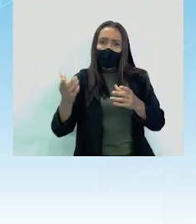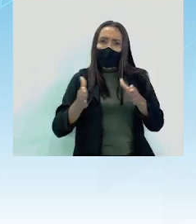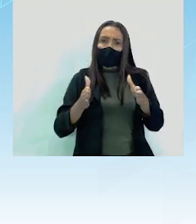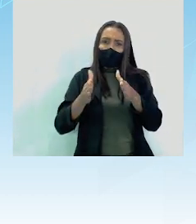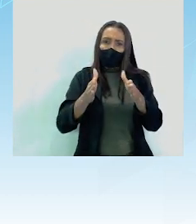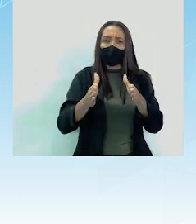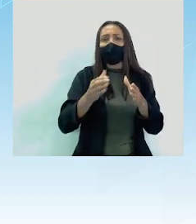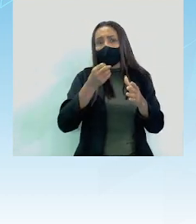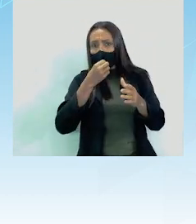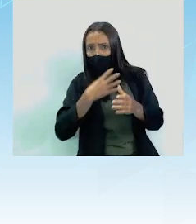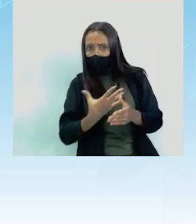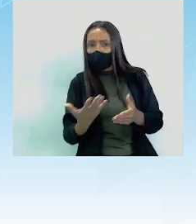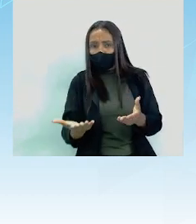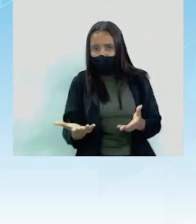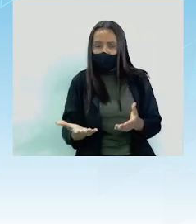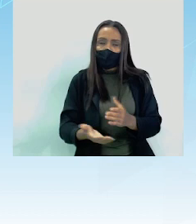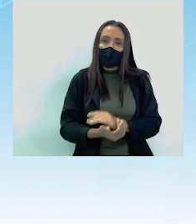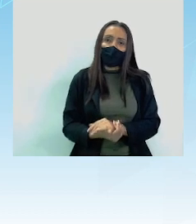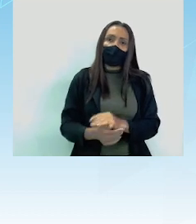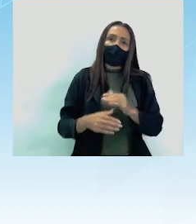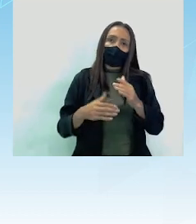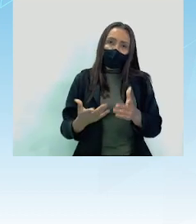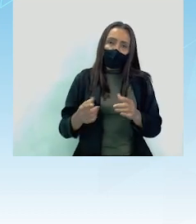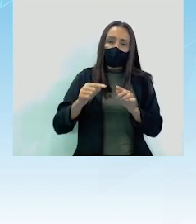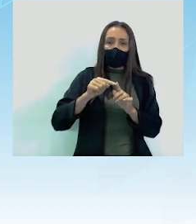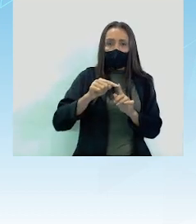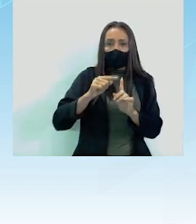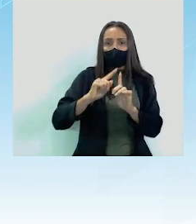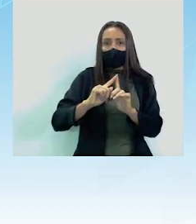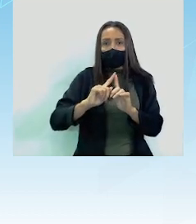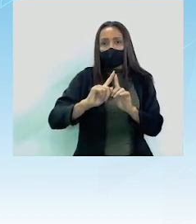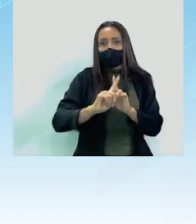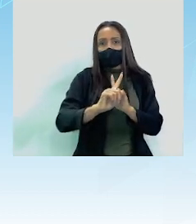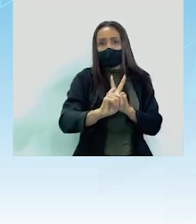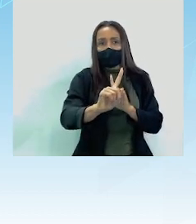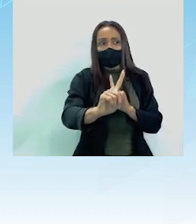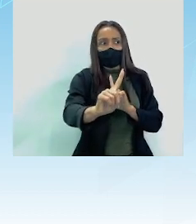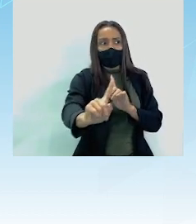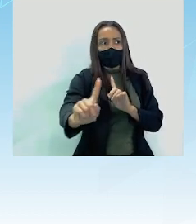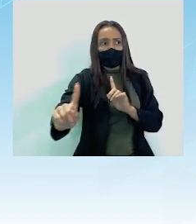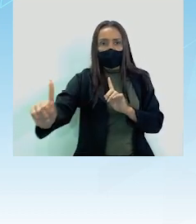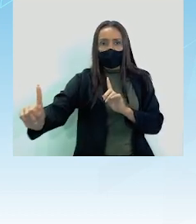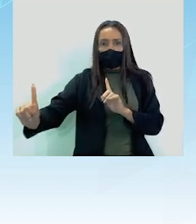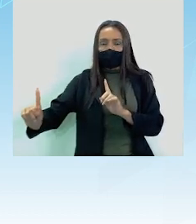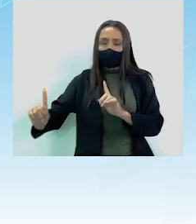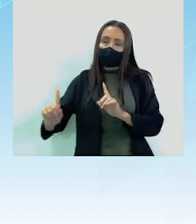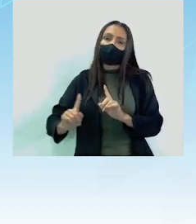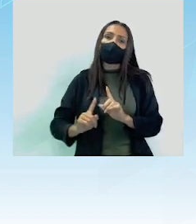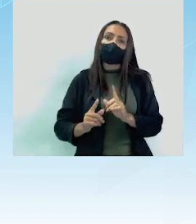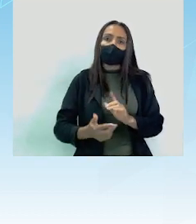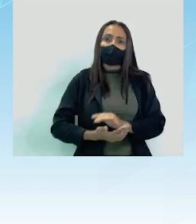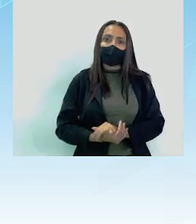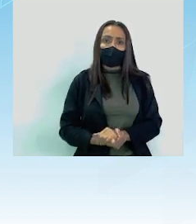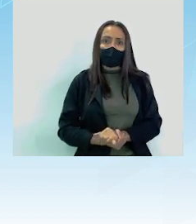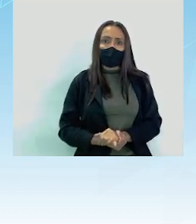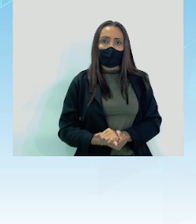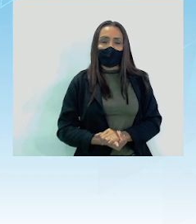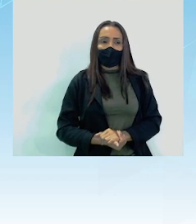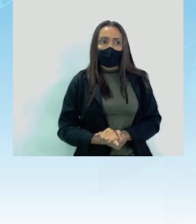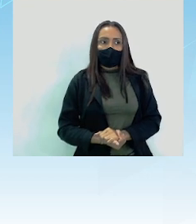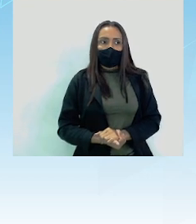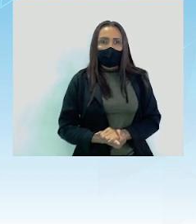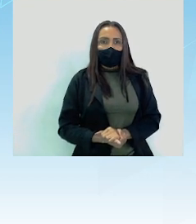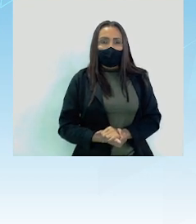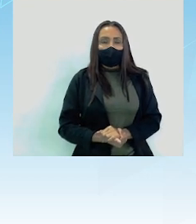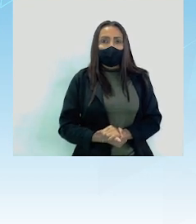para passar, né? E aí você vai realizando seus percursos, né? Que podem ser curtos e longos também, enfim, tem várias modalidades.